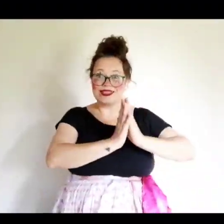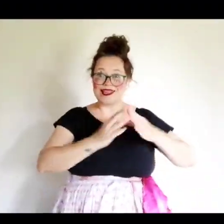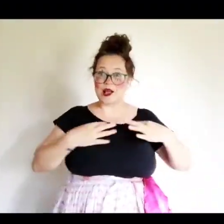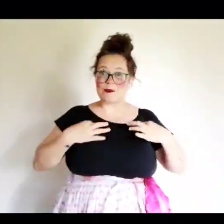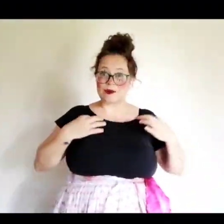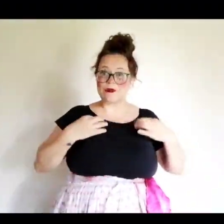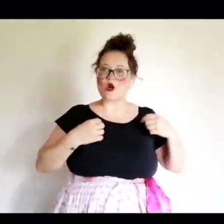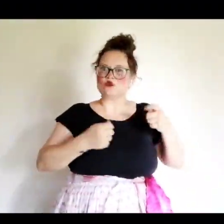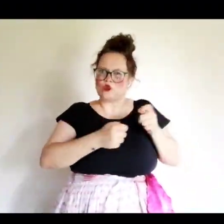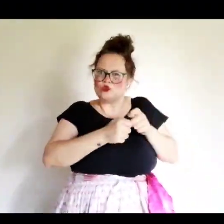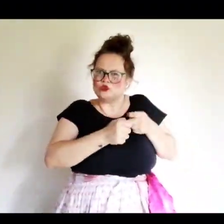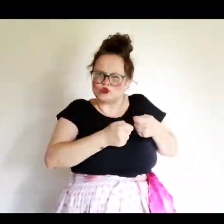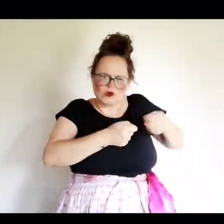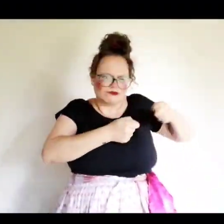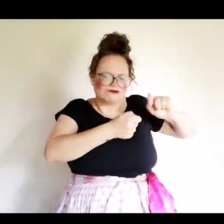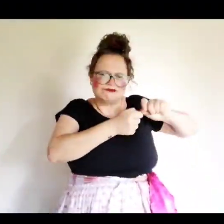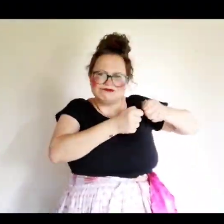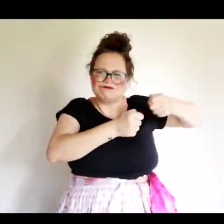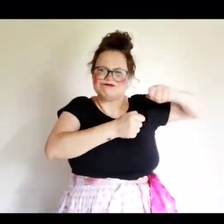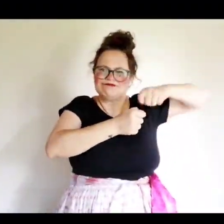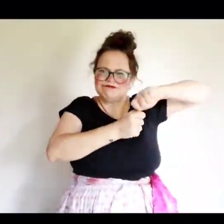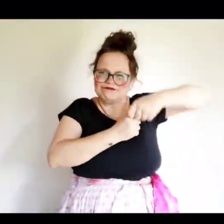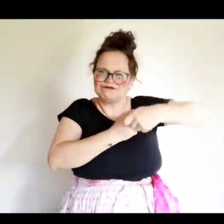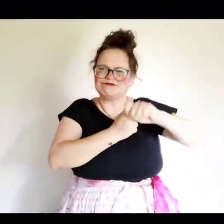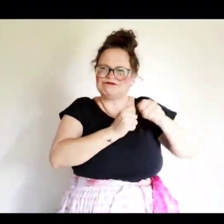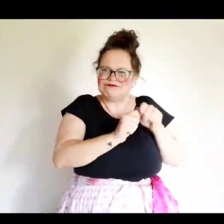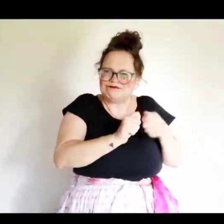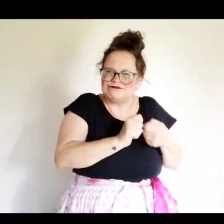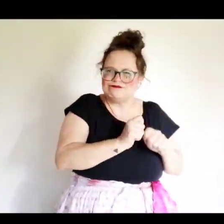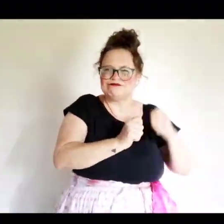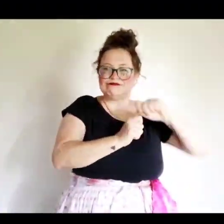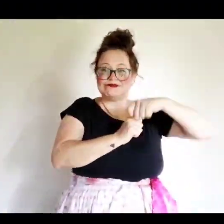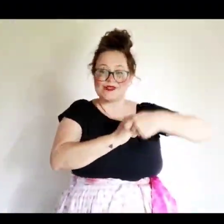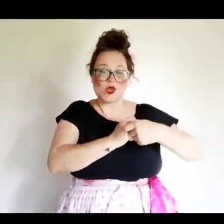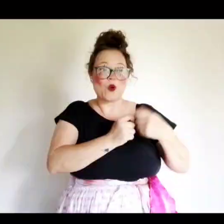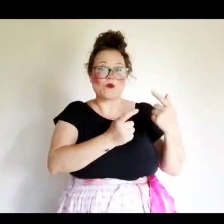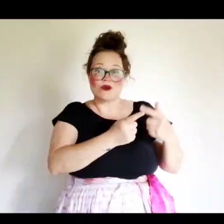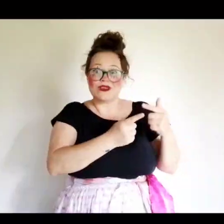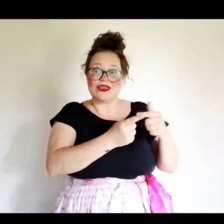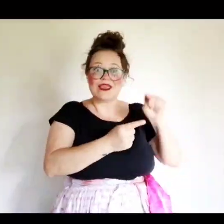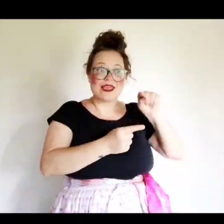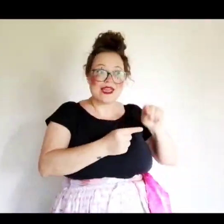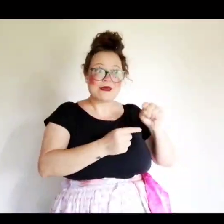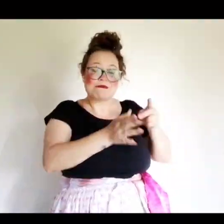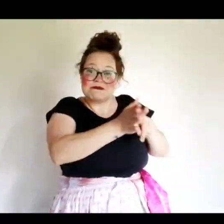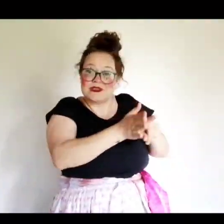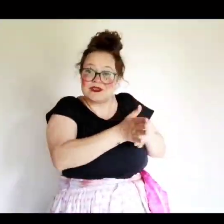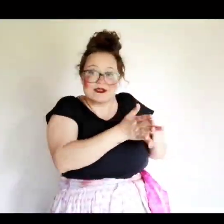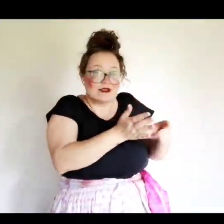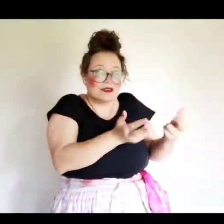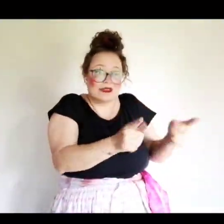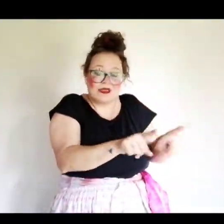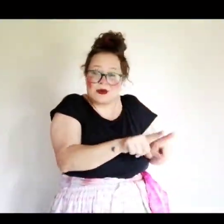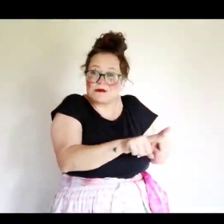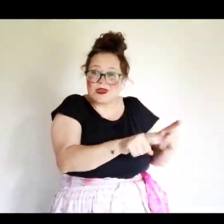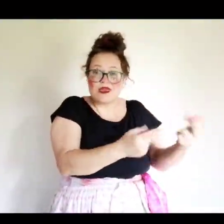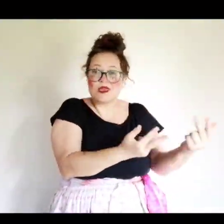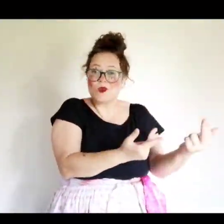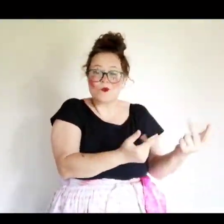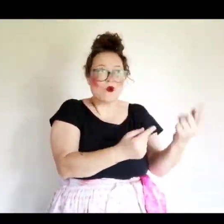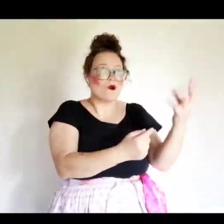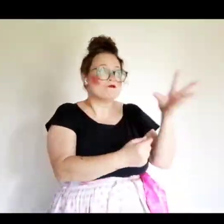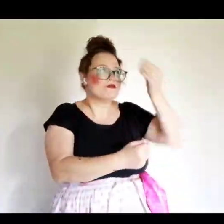bonecas de pano, costurar. Porque a pesquisa também passou por essa memória de costura. Como a